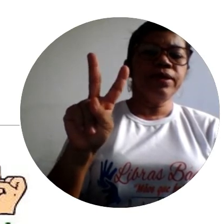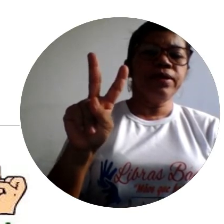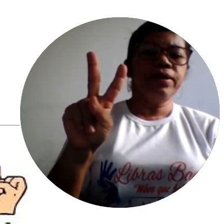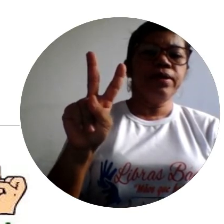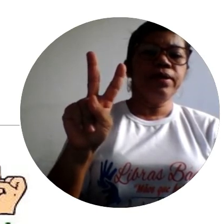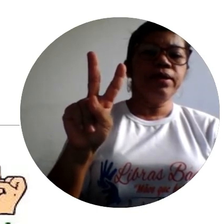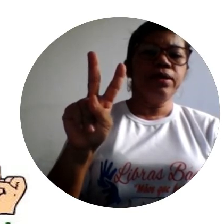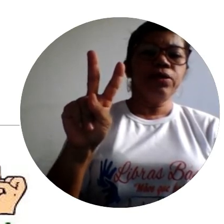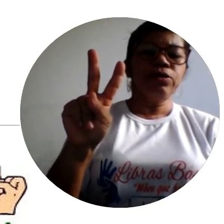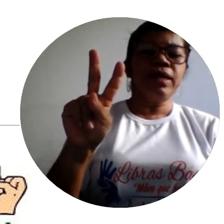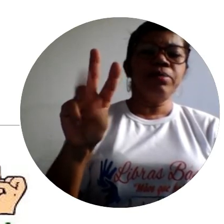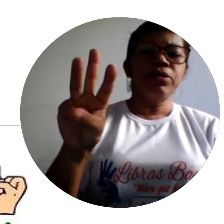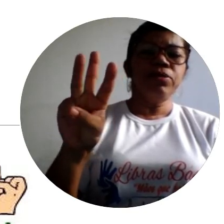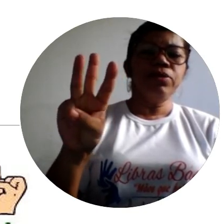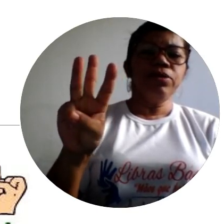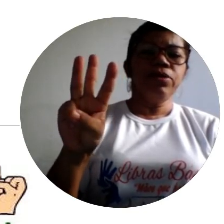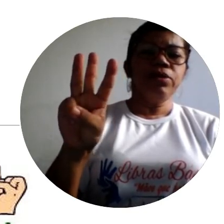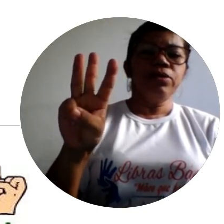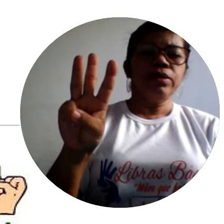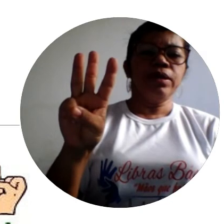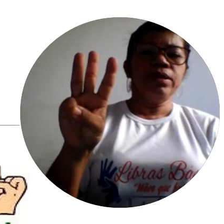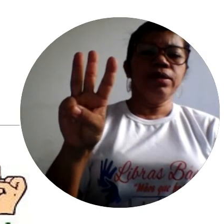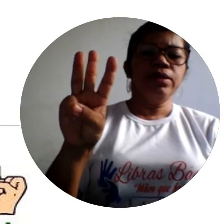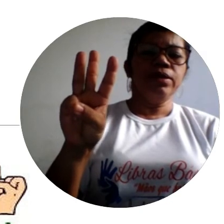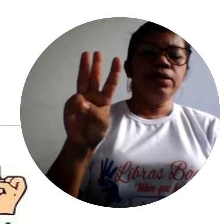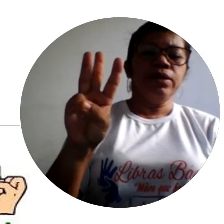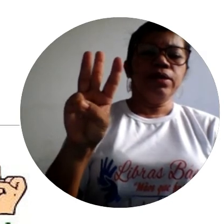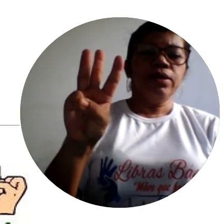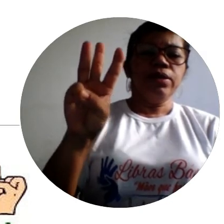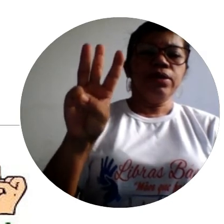Letra V. O W, tá?